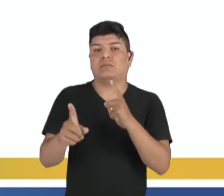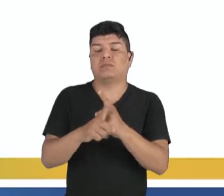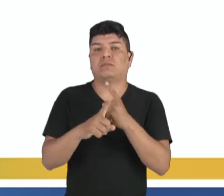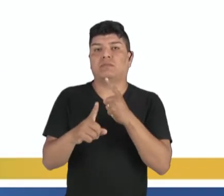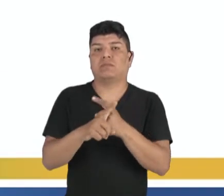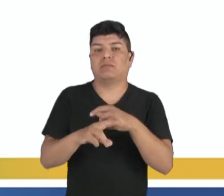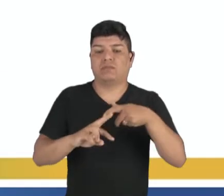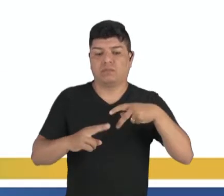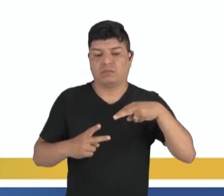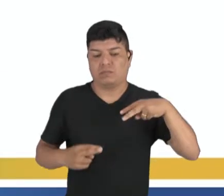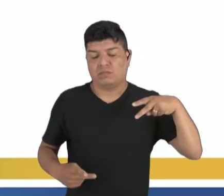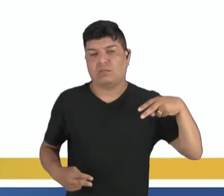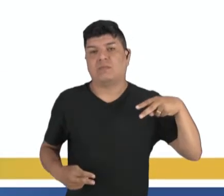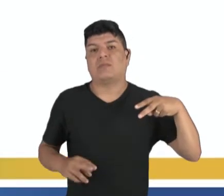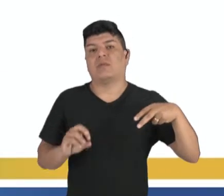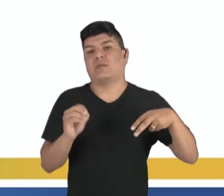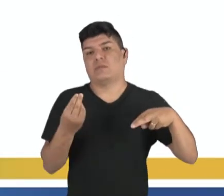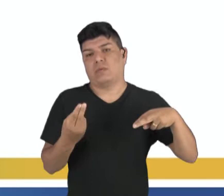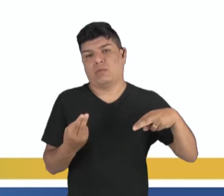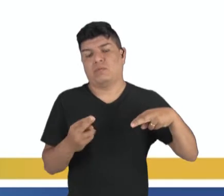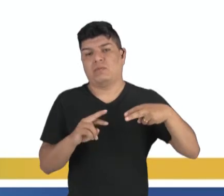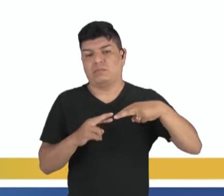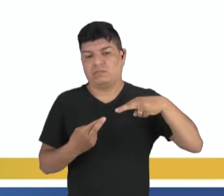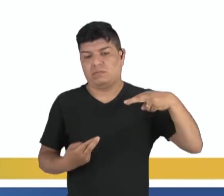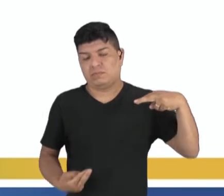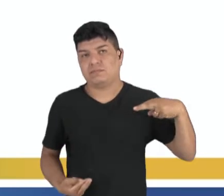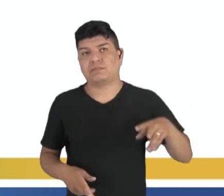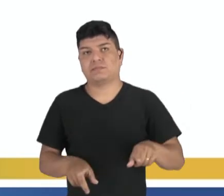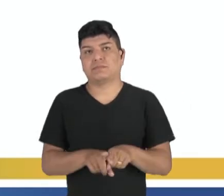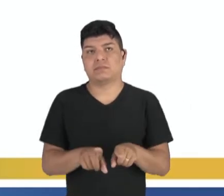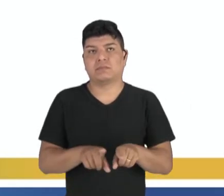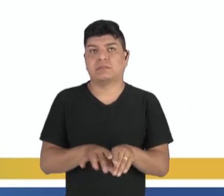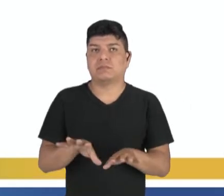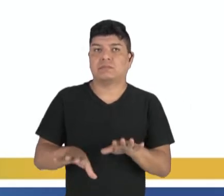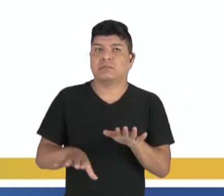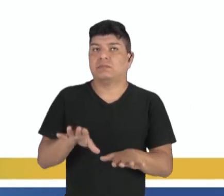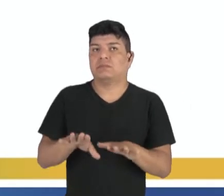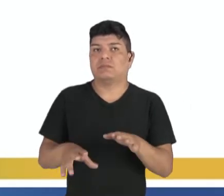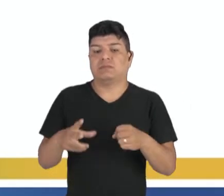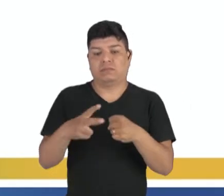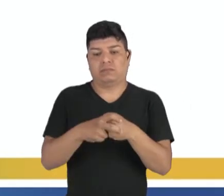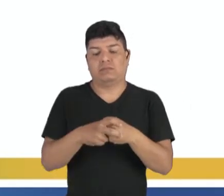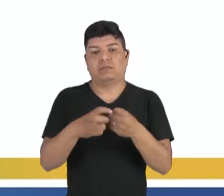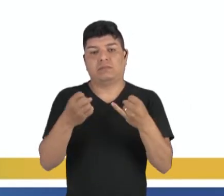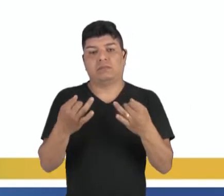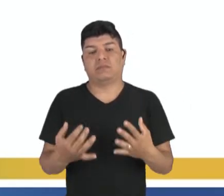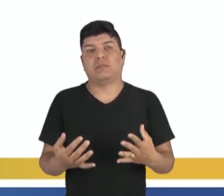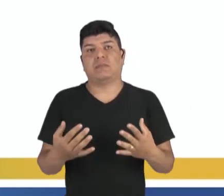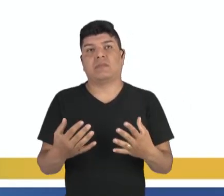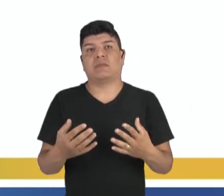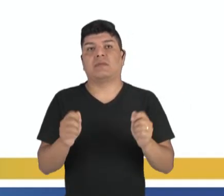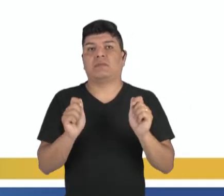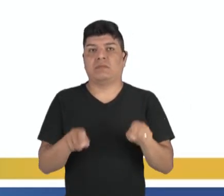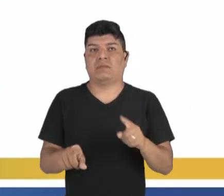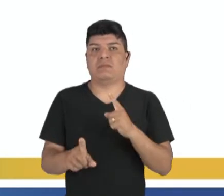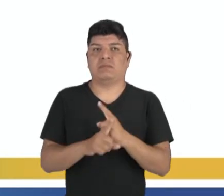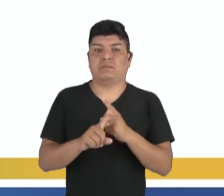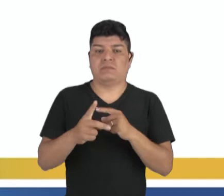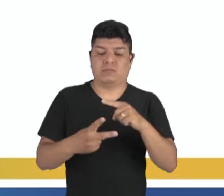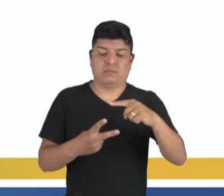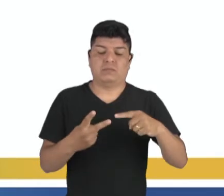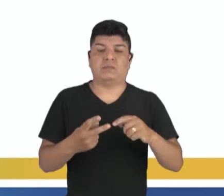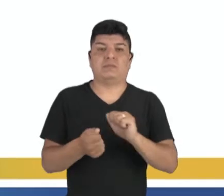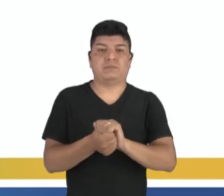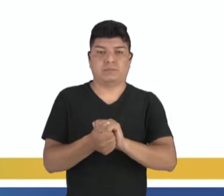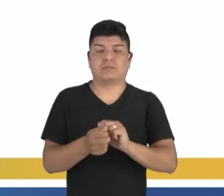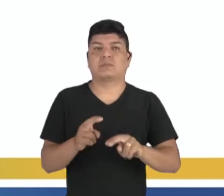material genético, seja DNA ou RNA, ou dependendo do tipo de vírus que a gente está tratando, pode ser ainda encontrado os